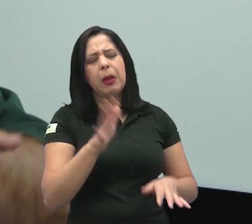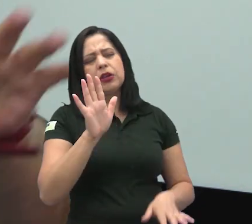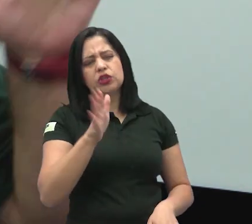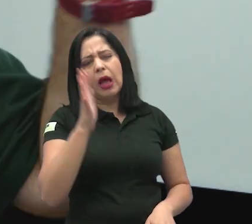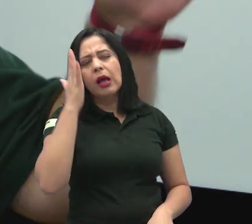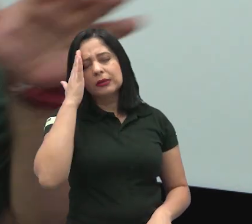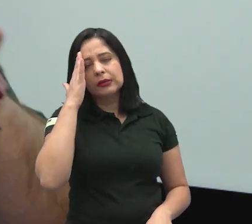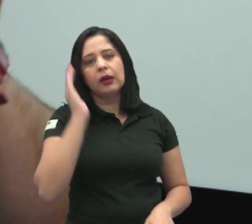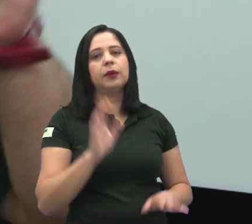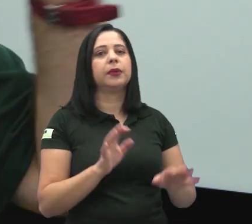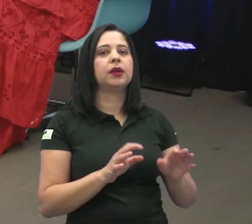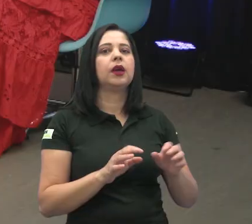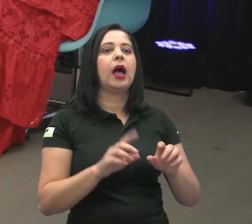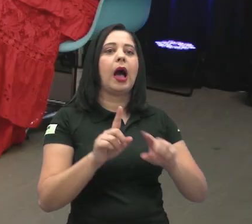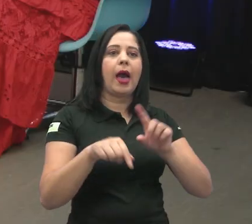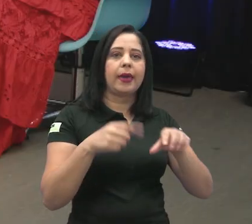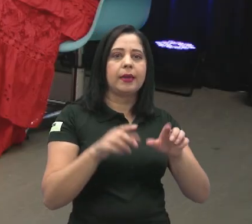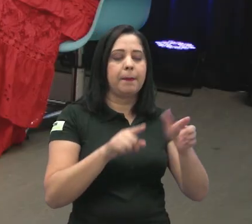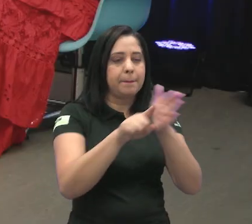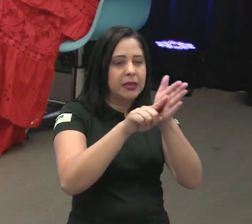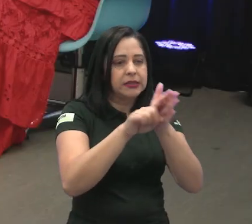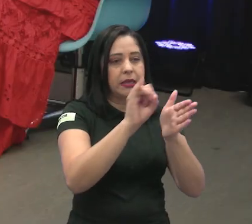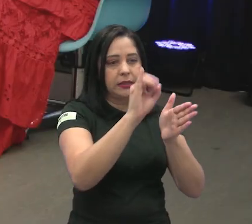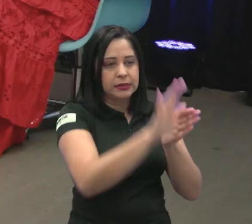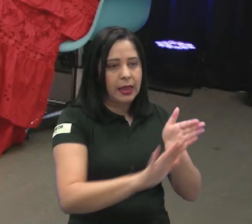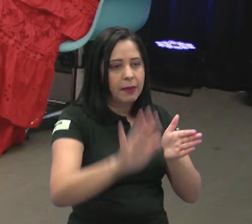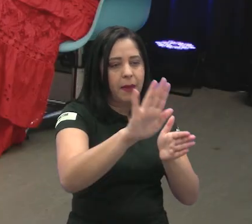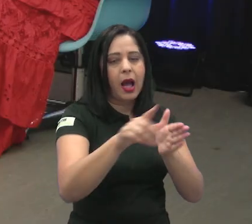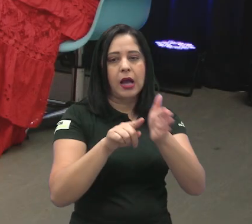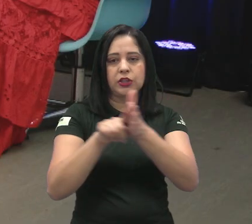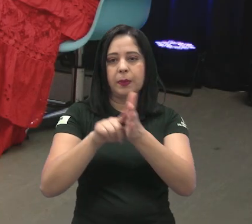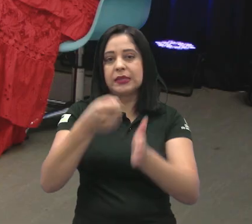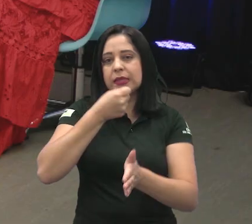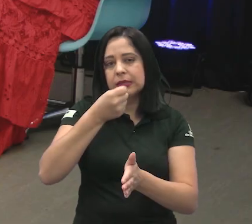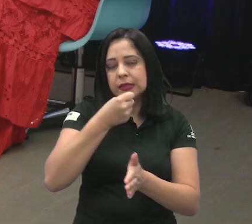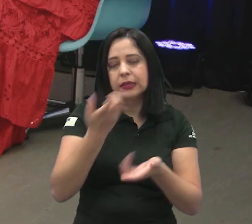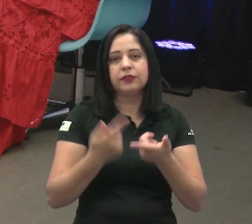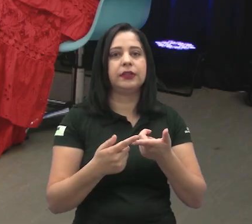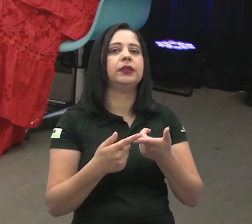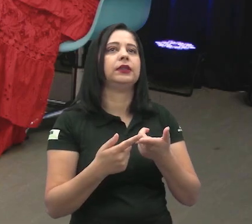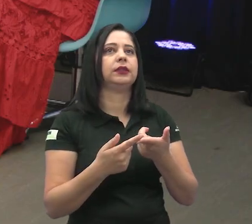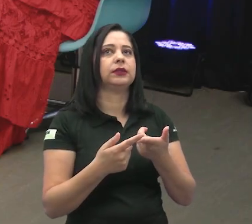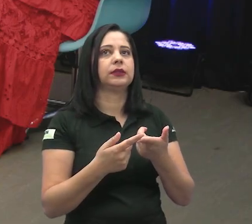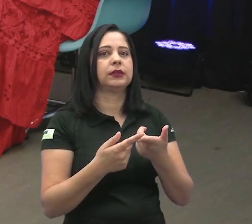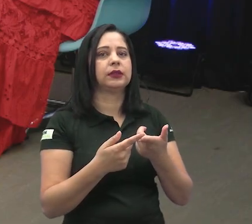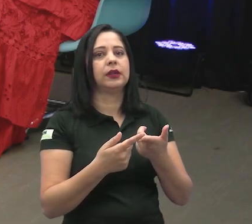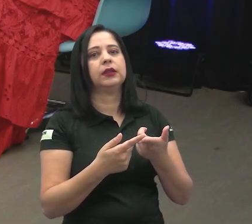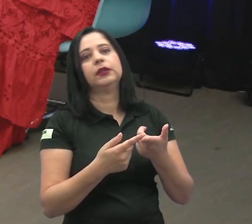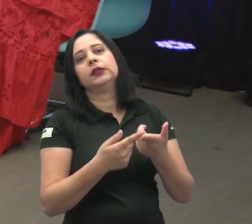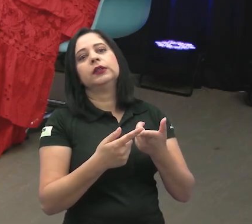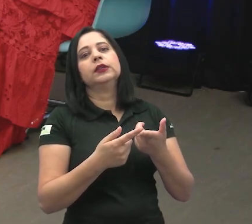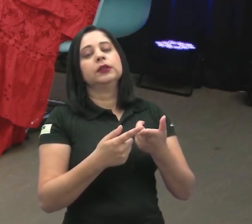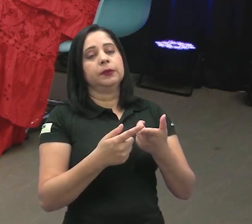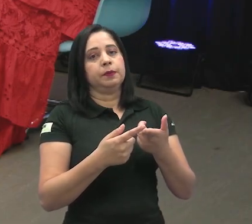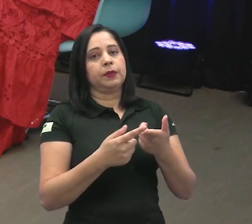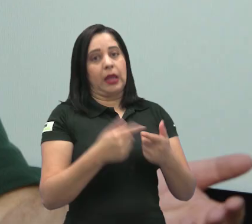vai ter e a gente vai buscar imagens, vai buscar entrevistas, vai buscar o que de mais relevante a gente entende, eu e o Paulo, né, que